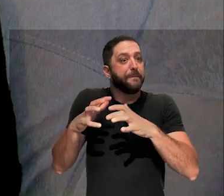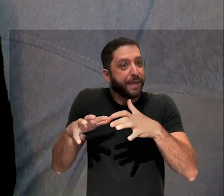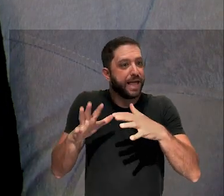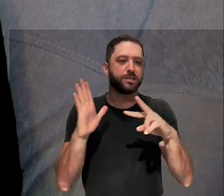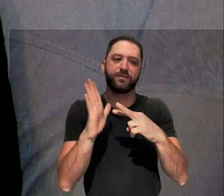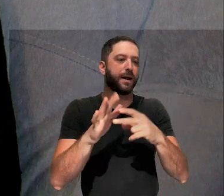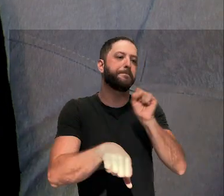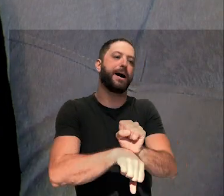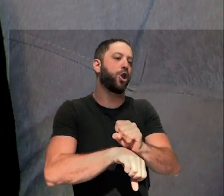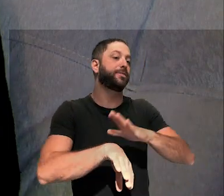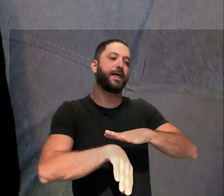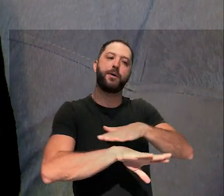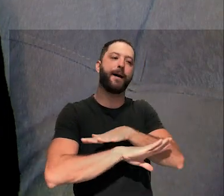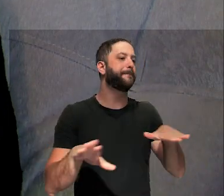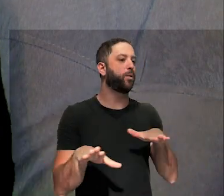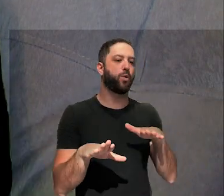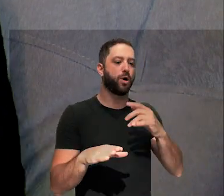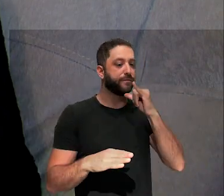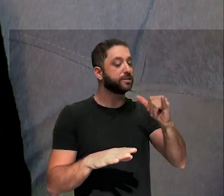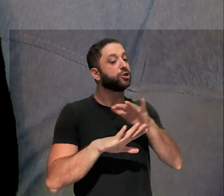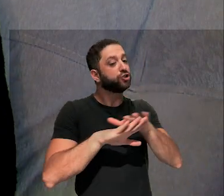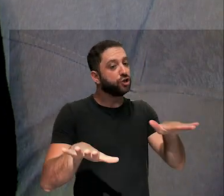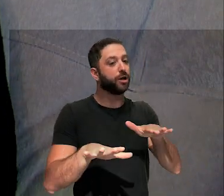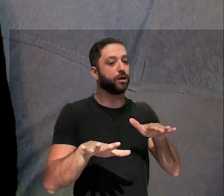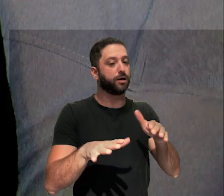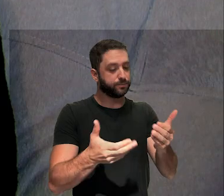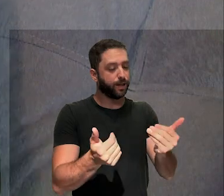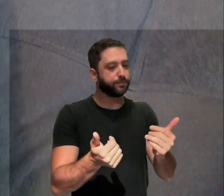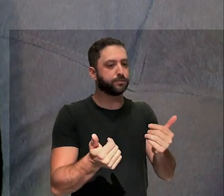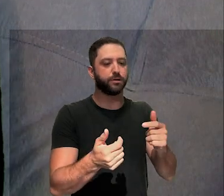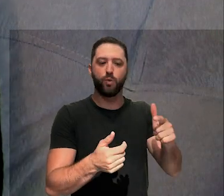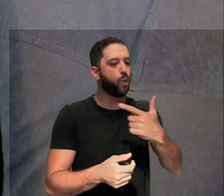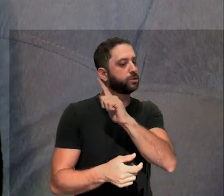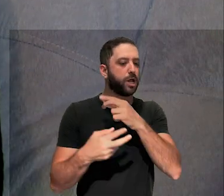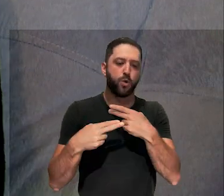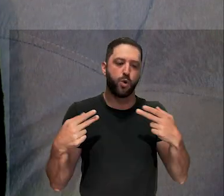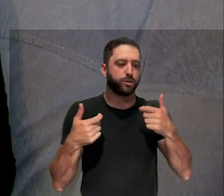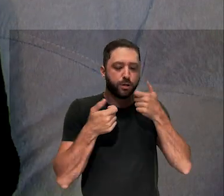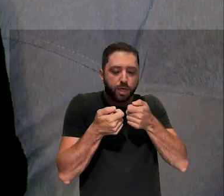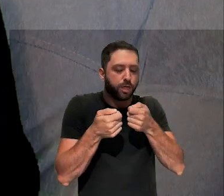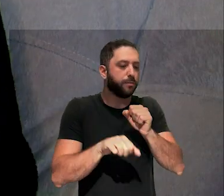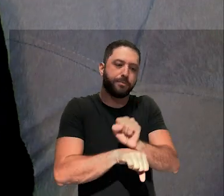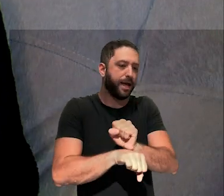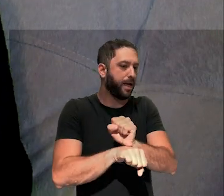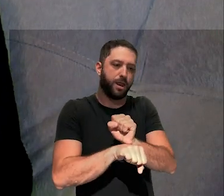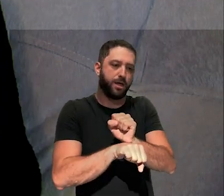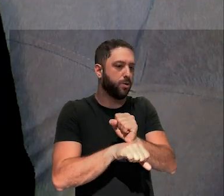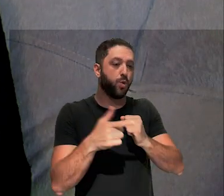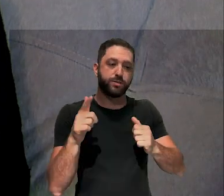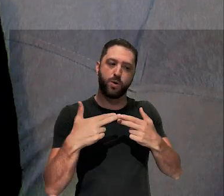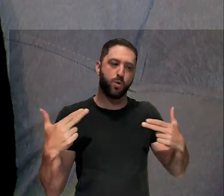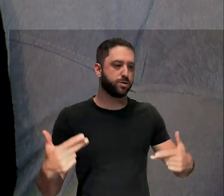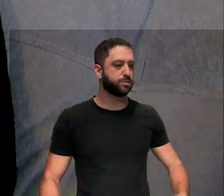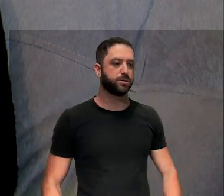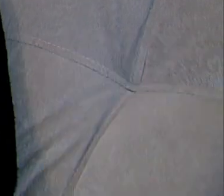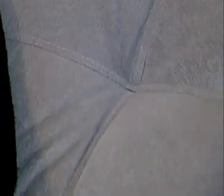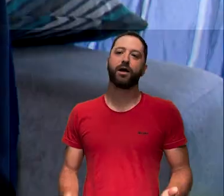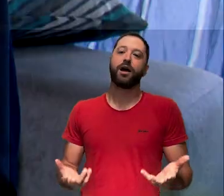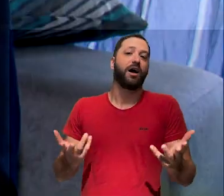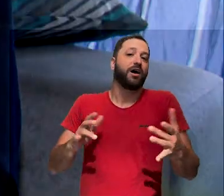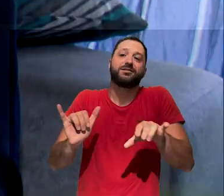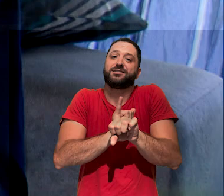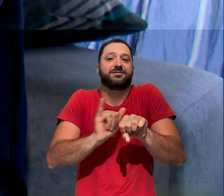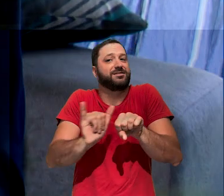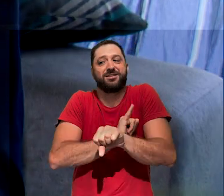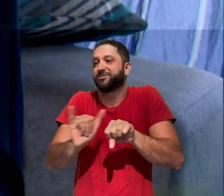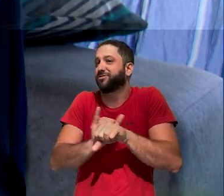apita, o Eduardo já avisa, fala, ó, agora encerrou. E aí ele sabe que ele tem que procurar uma atividade desvinculada dos eletrônicos.